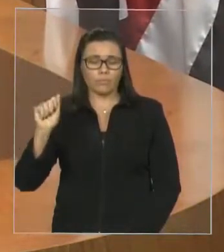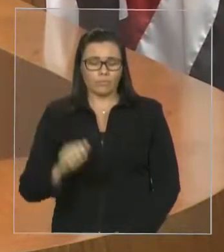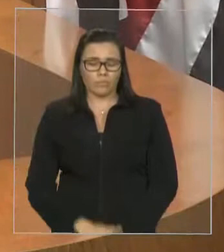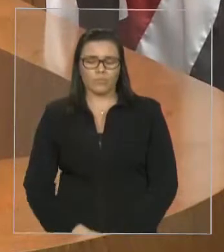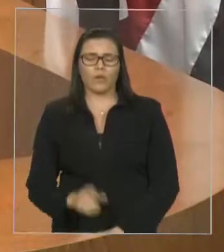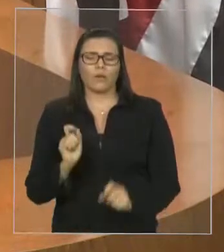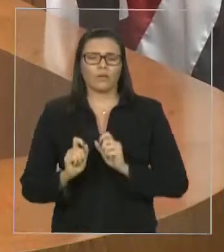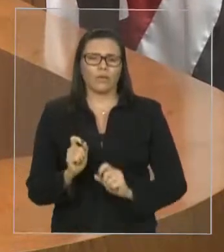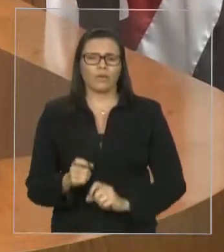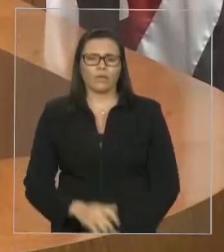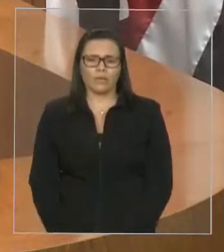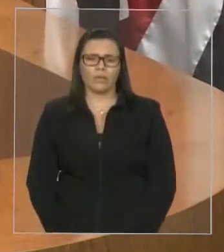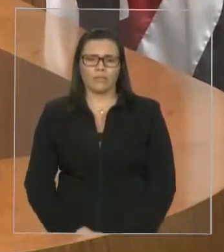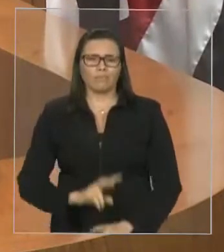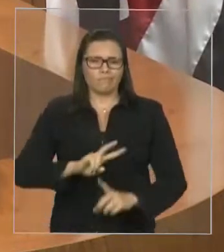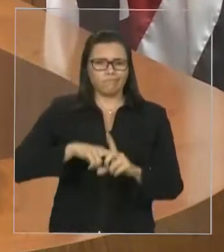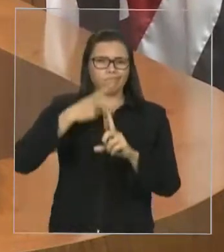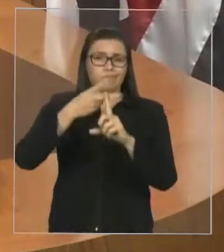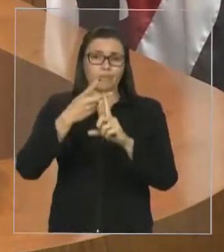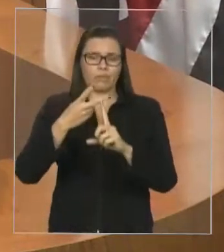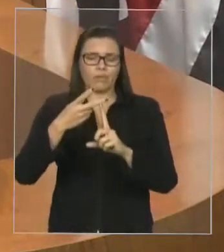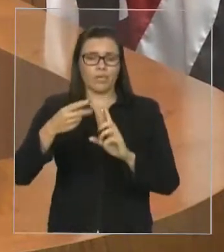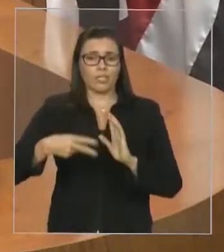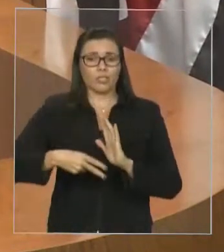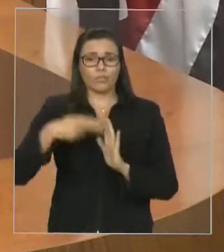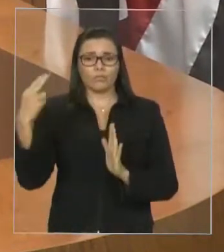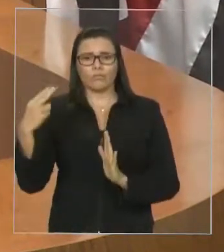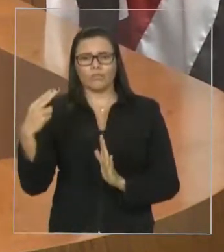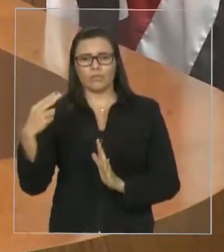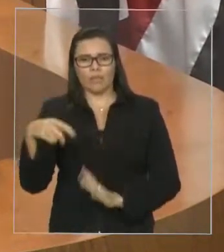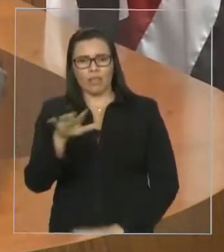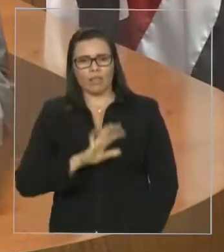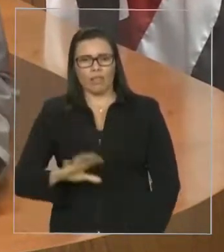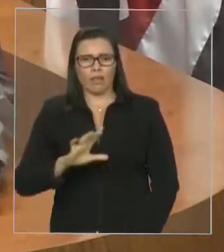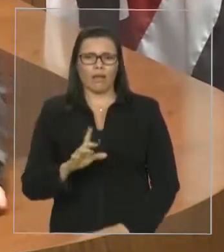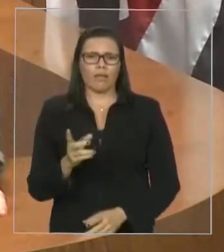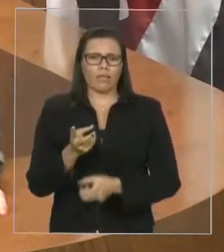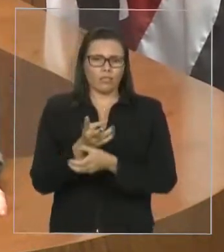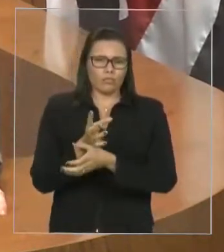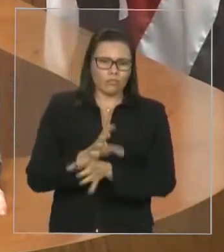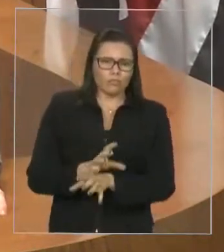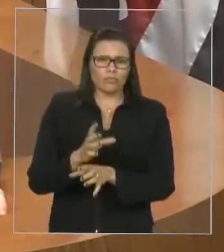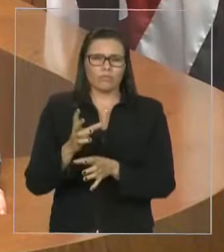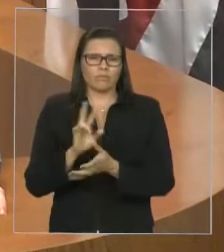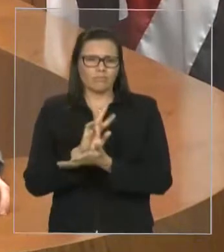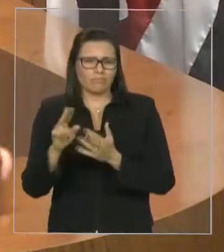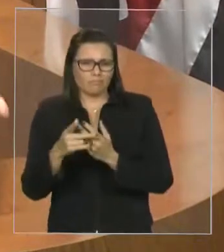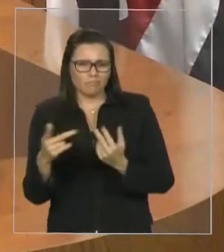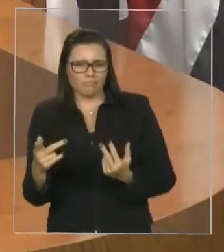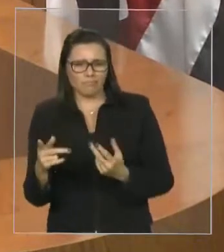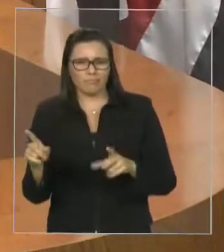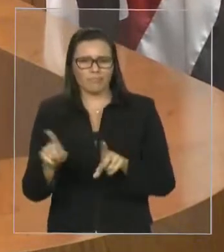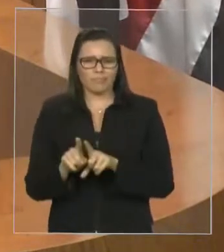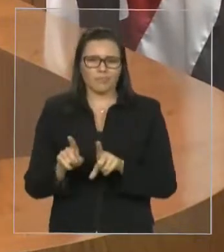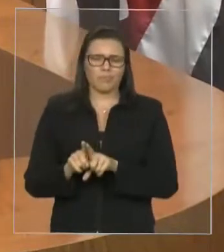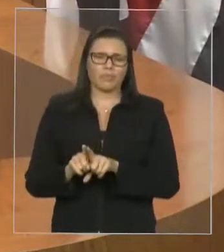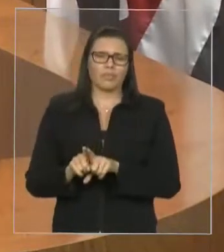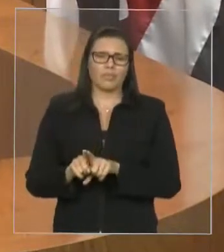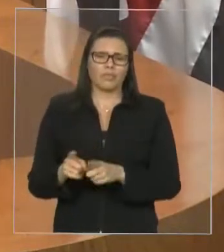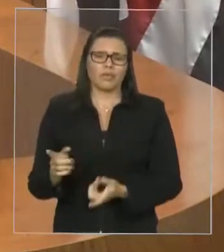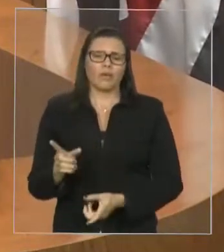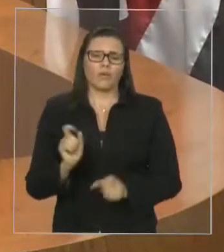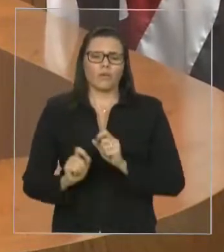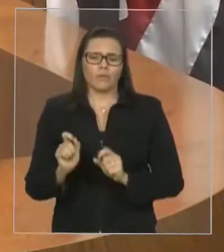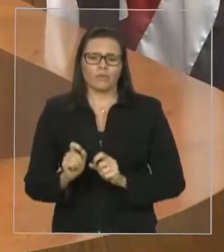área, como vão desocupar 24 leitos do Hospital do Câncer. Ou seja, tem